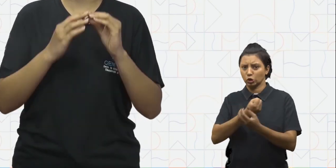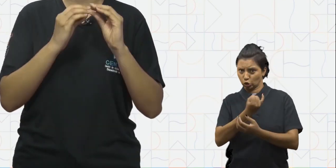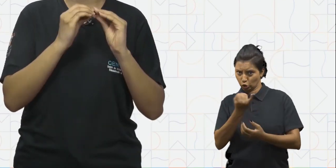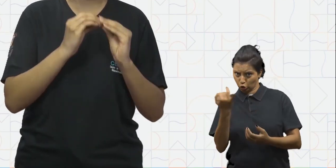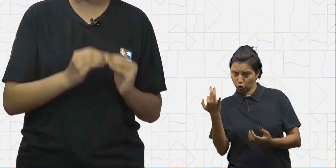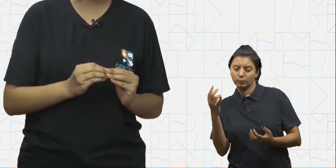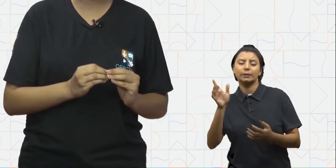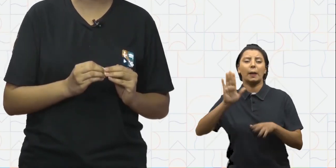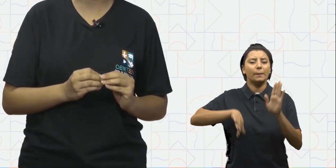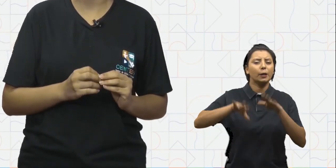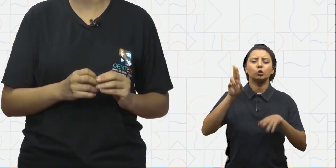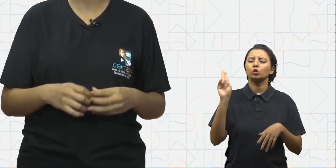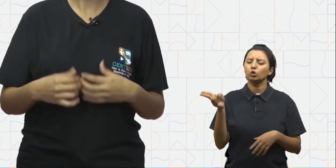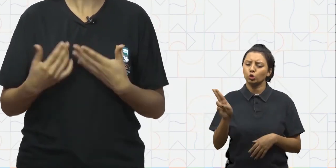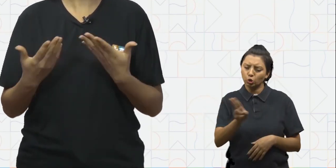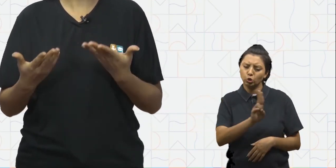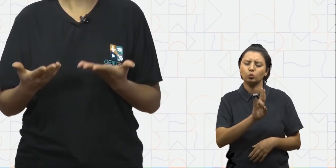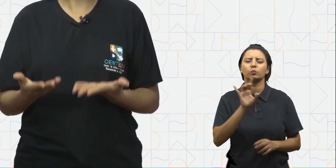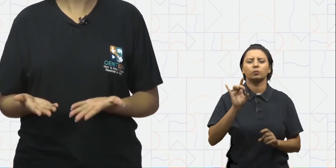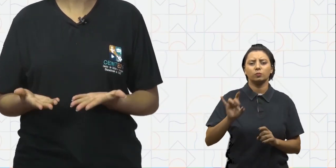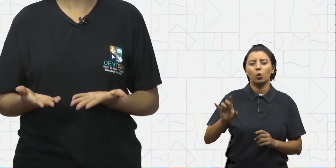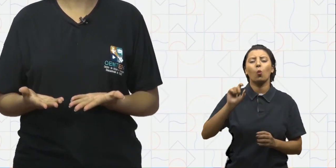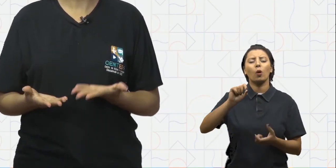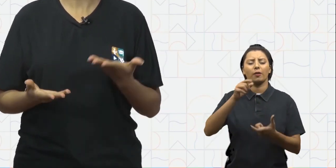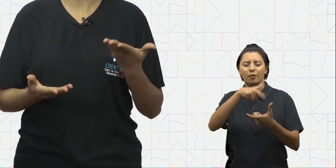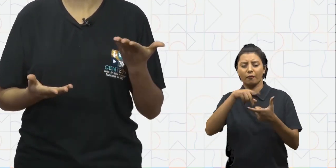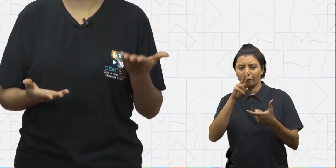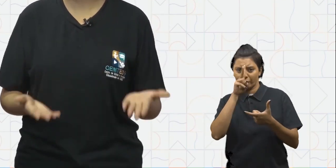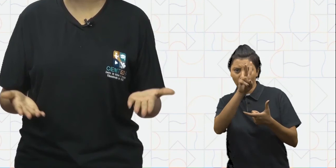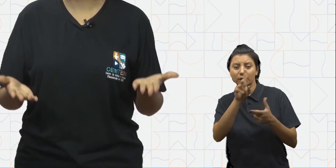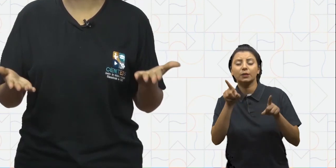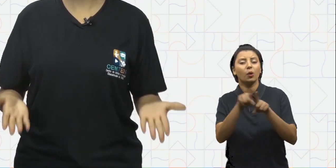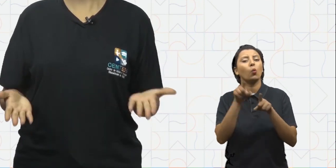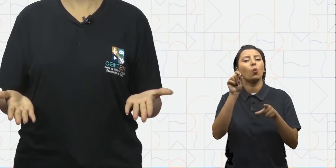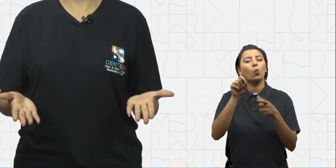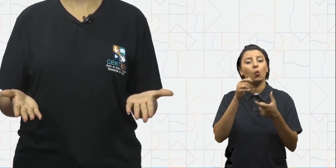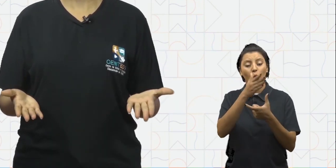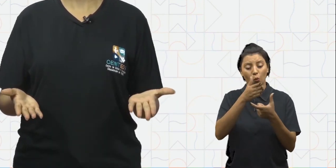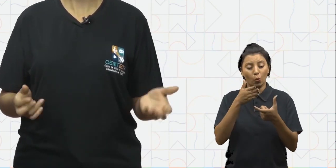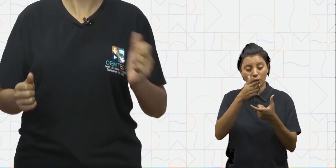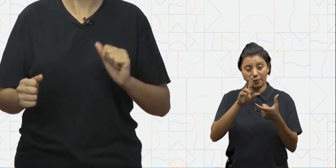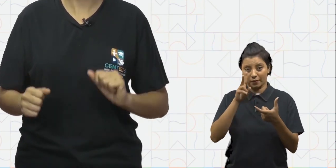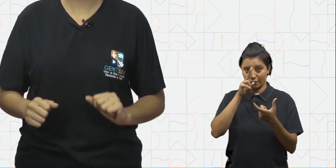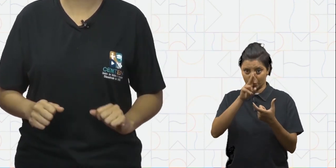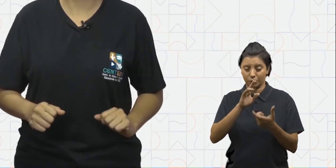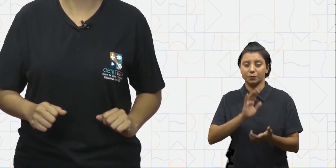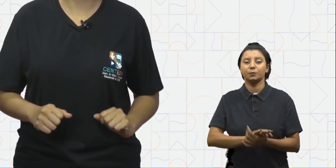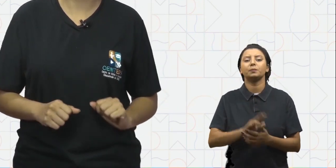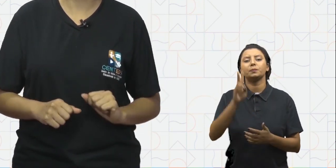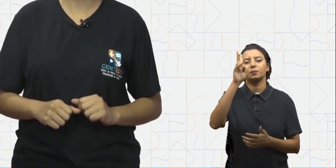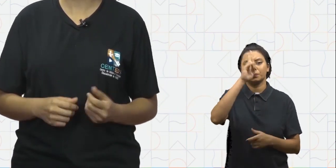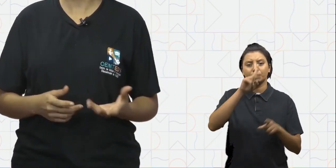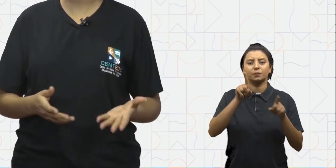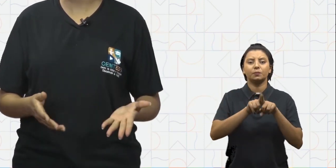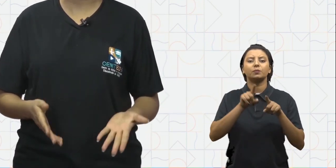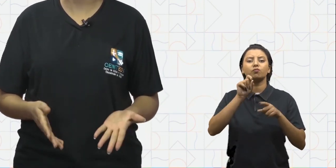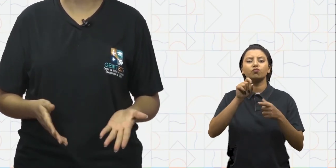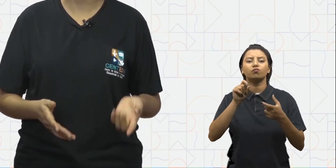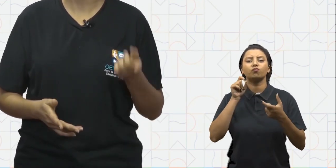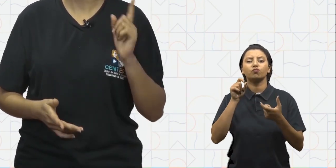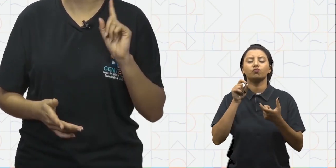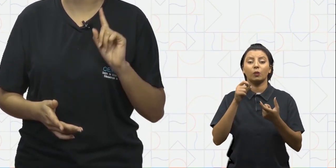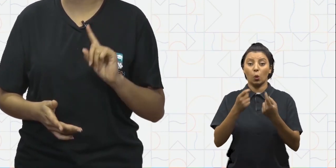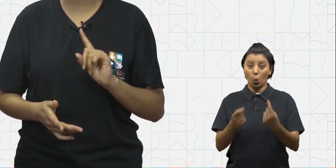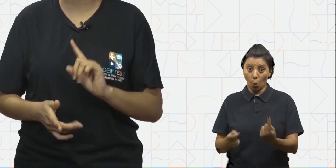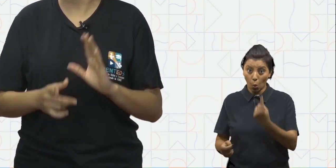de acordo com o número de sílabas, o que é tônica e o que é uma sílaba tônica. Relembramos também um pouquinho dos